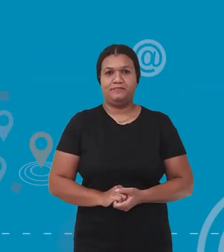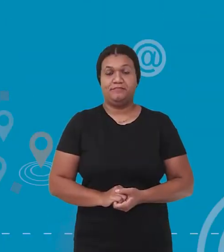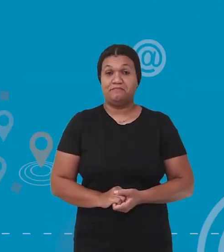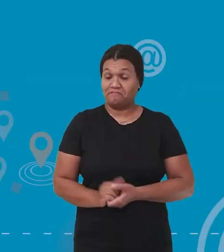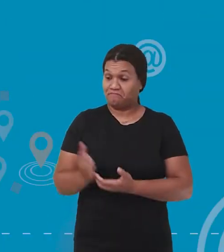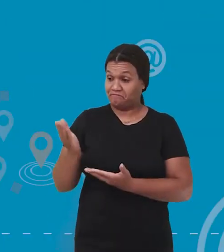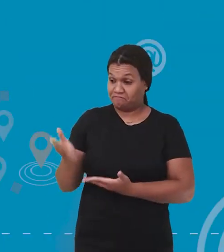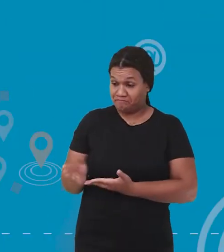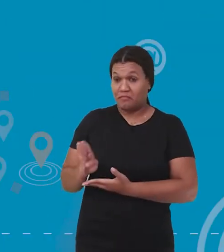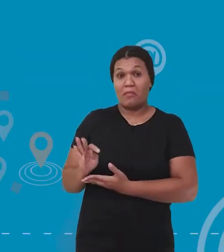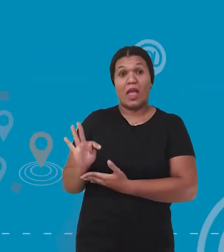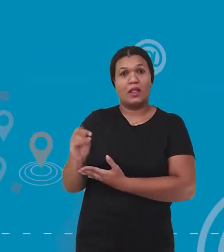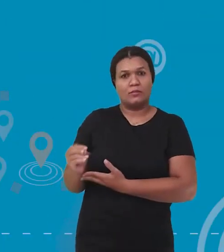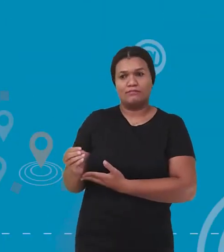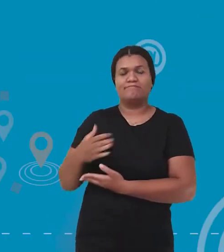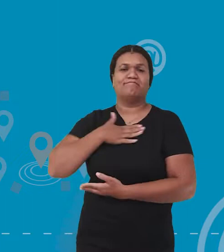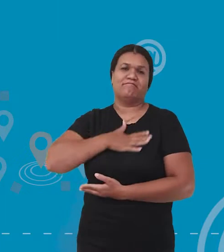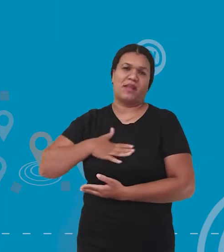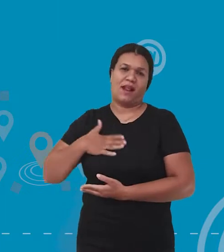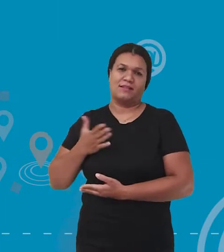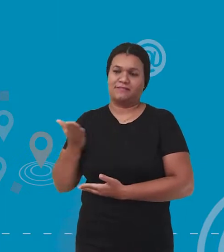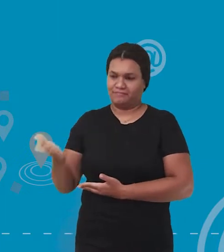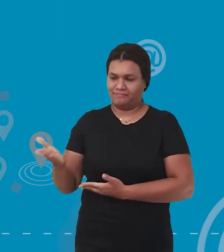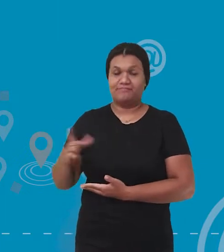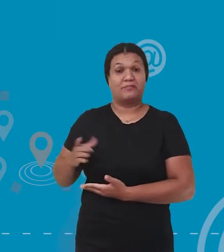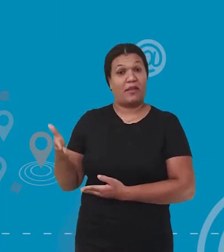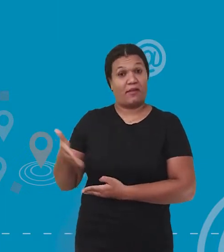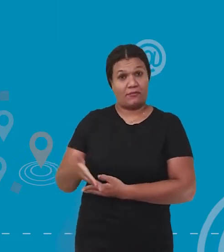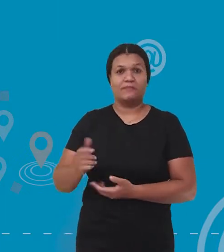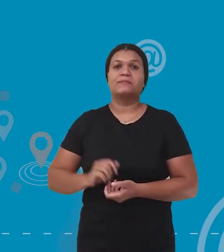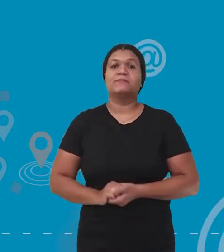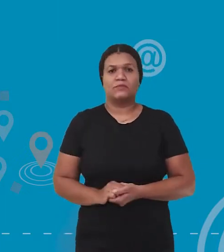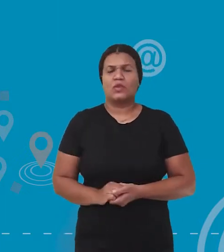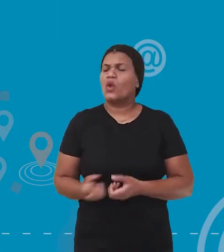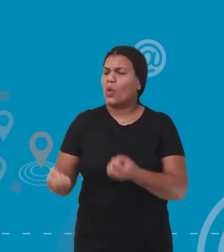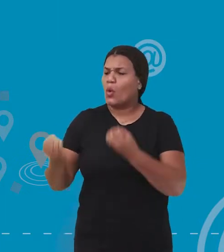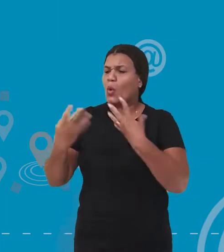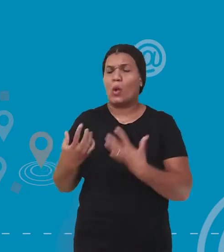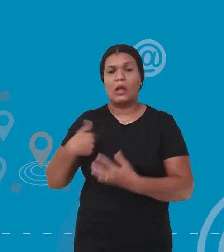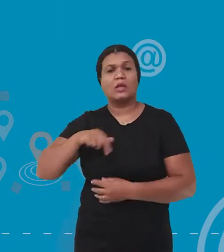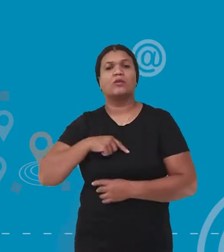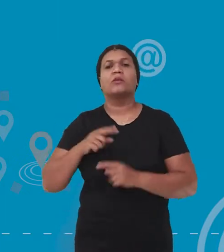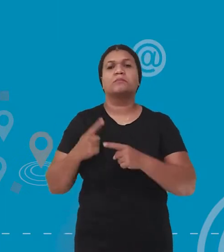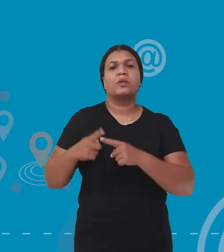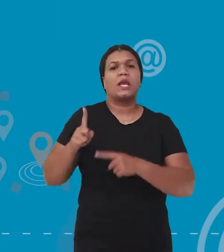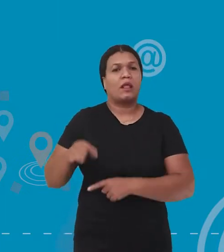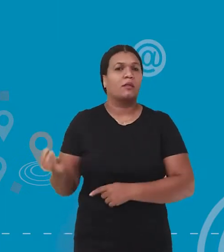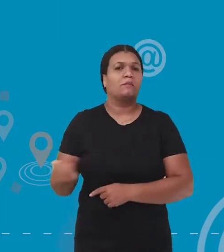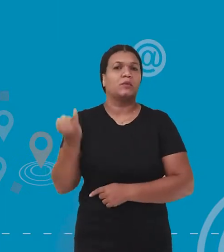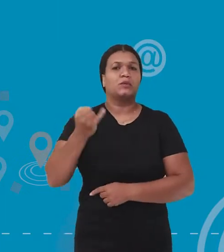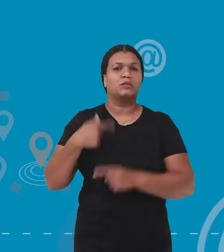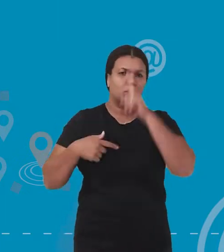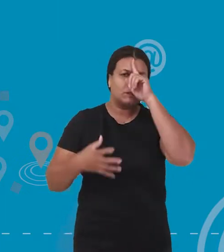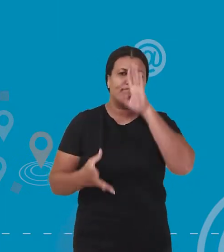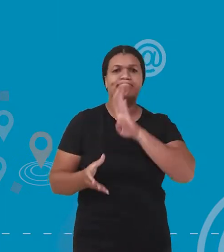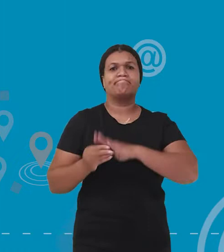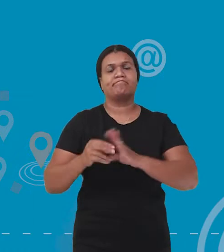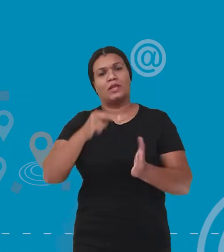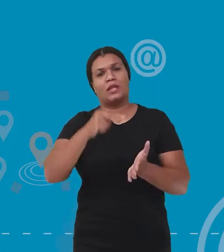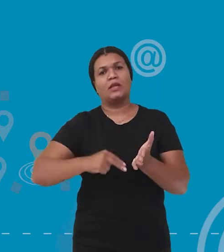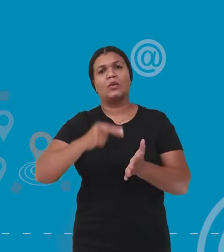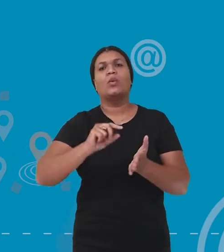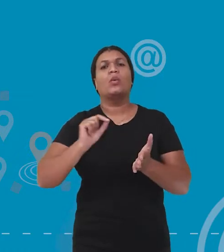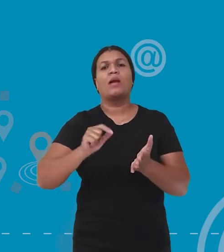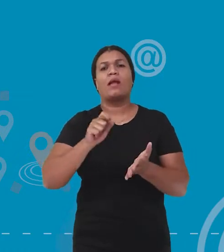Beto, é um prazer ter você aqui conosco. Conta para nós por que é importante compreender a leitura como